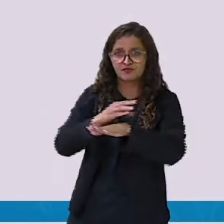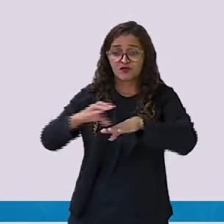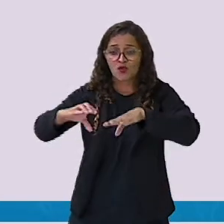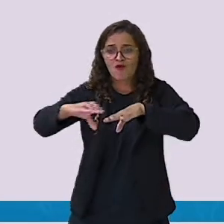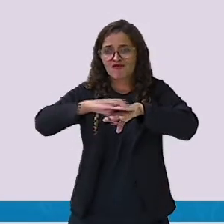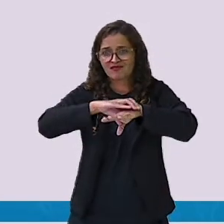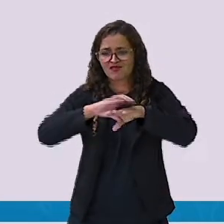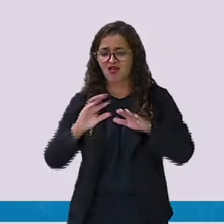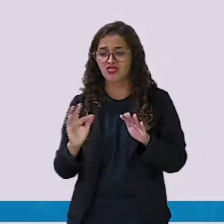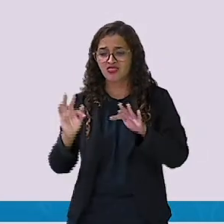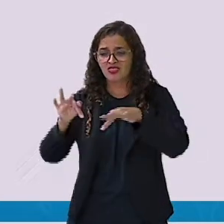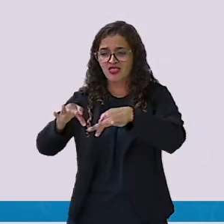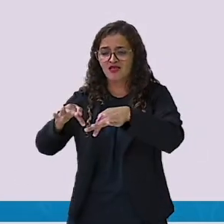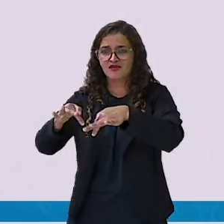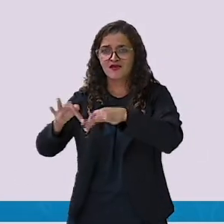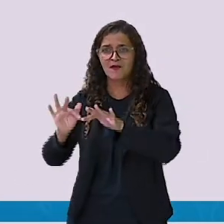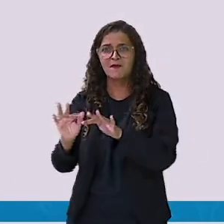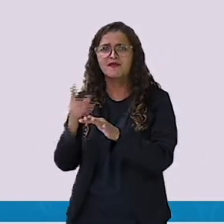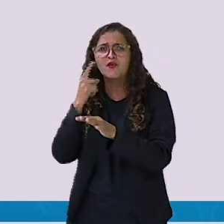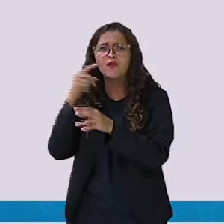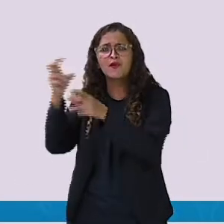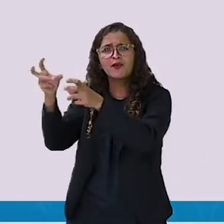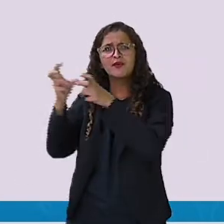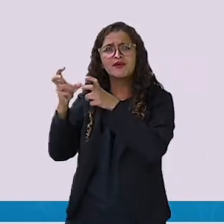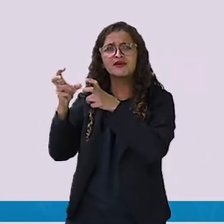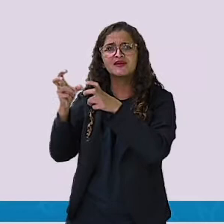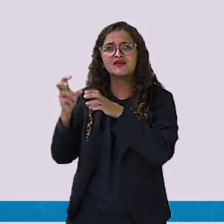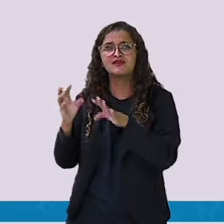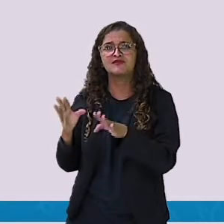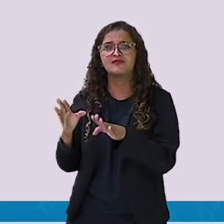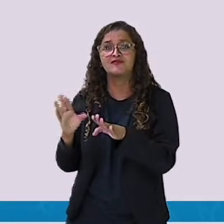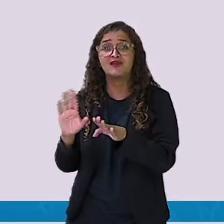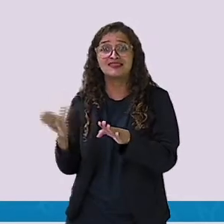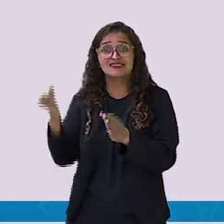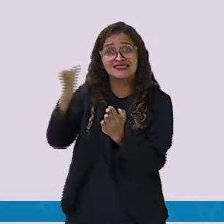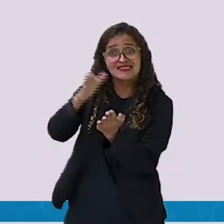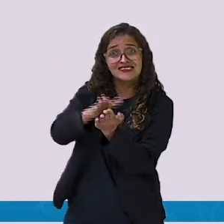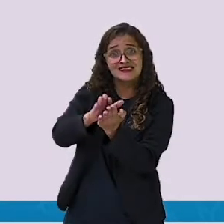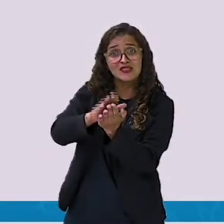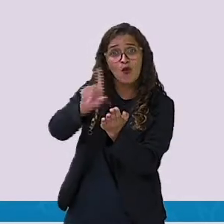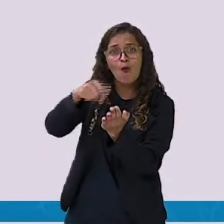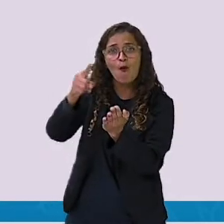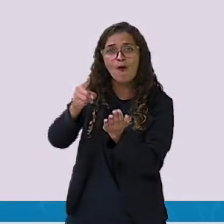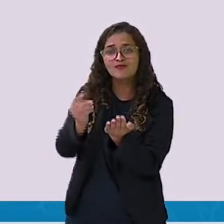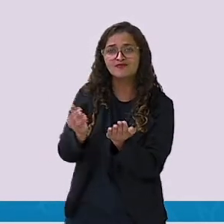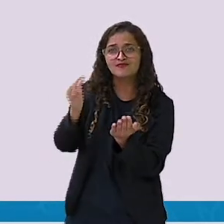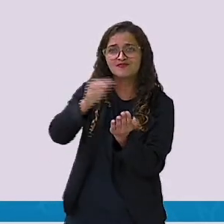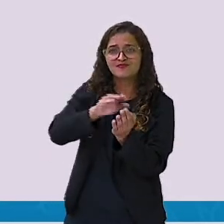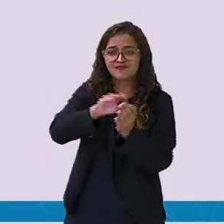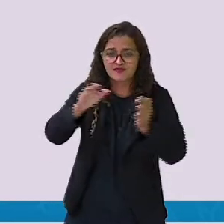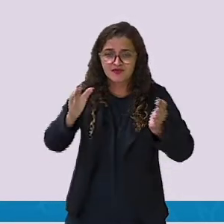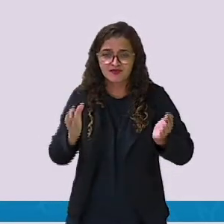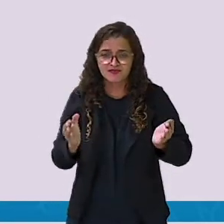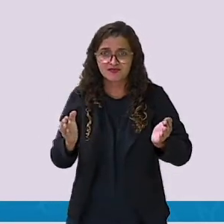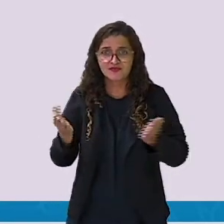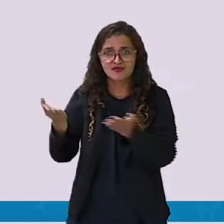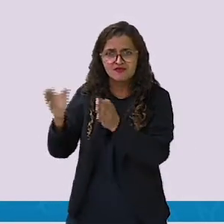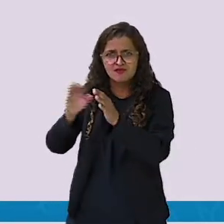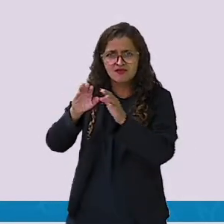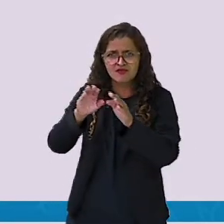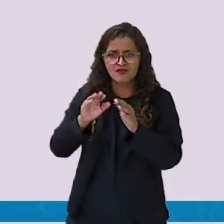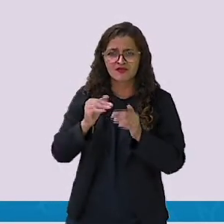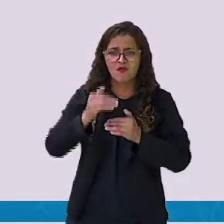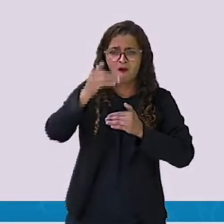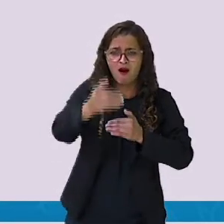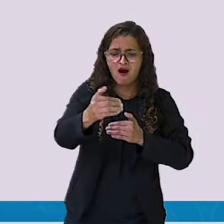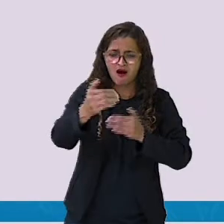manuseio final ali. Vocês conseguem observar que aqui ele já vai ser o quê? Encaixotado para ser levado aqui, ó, as caixas. Para ser levado